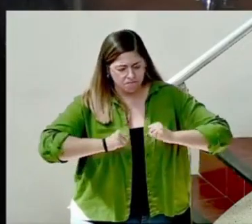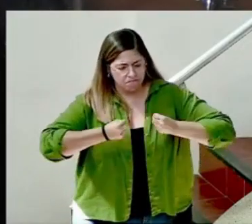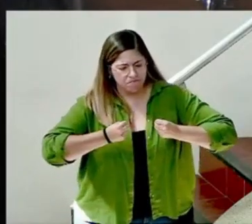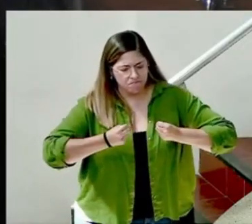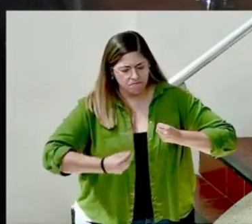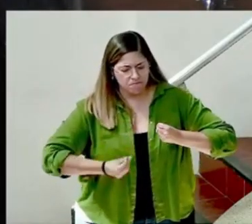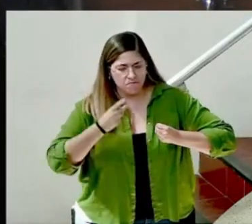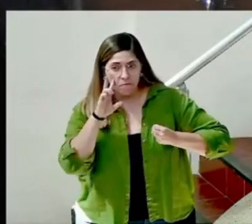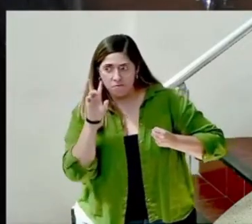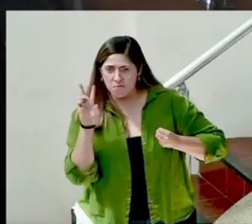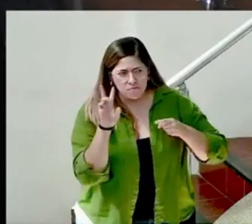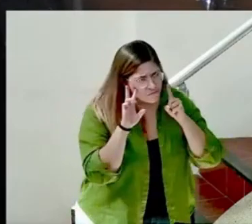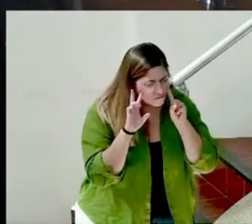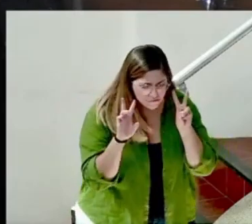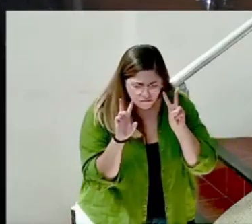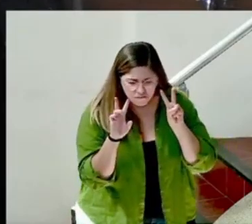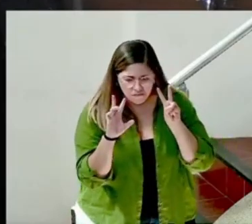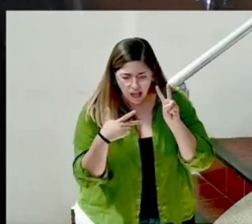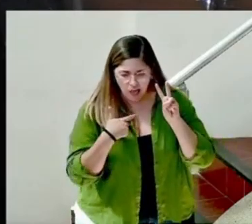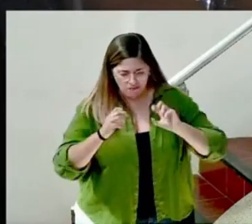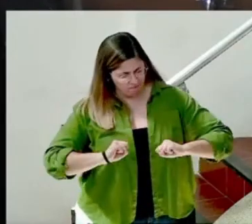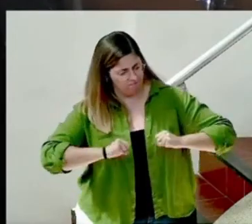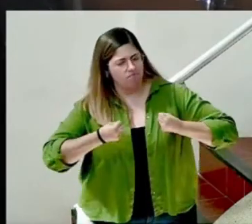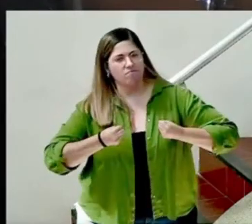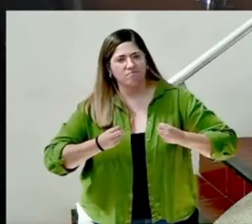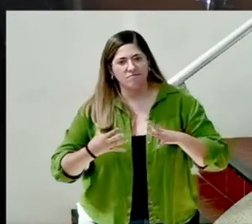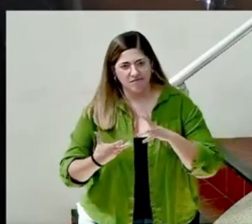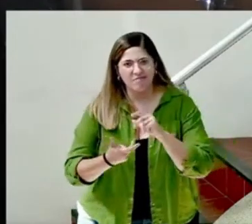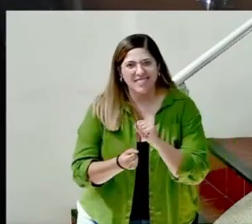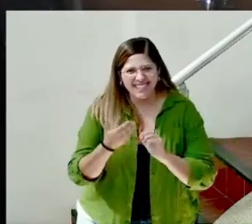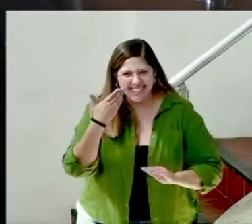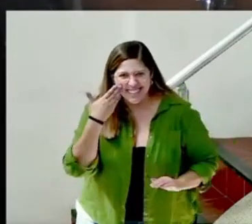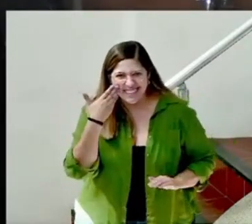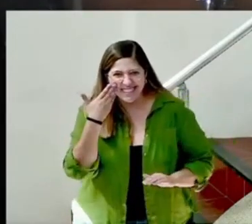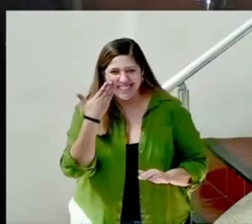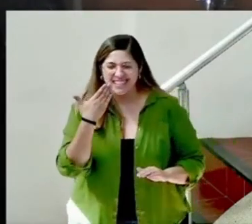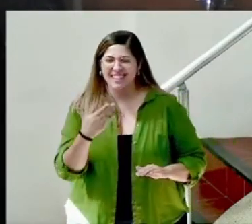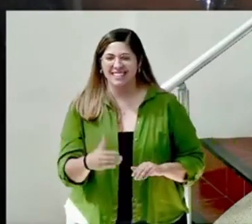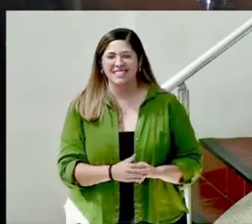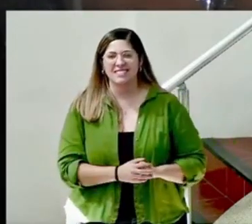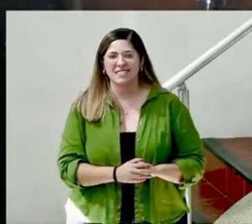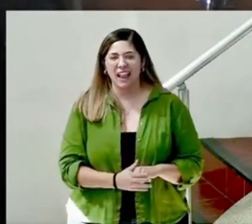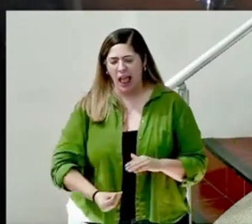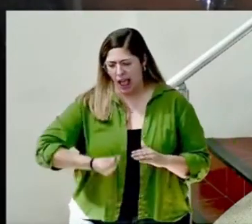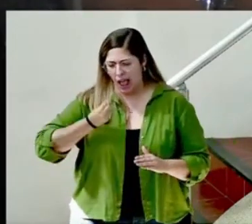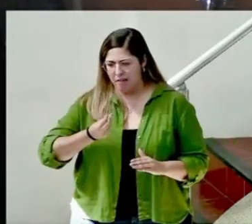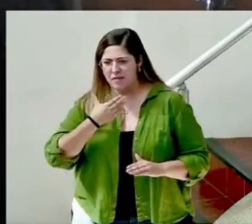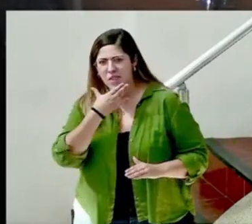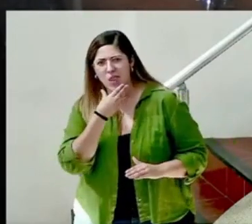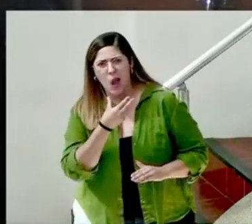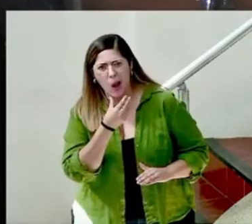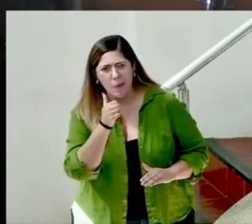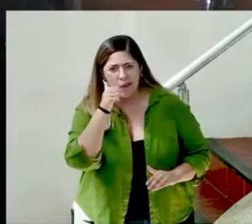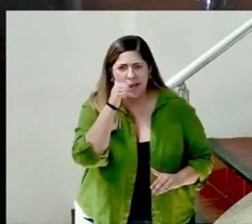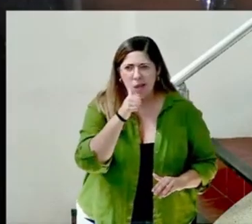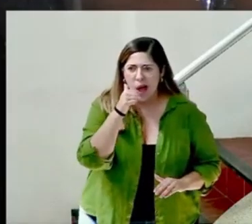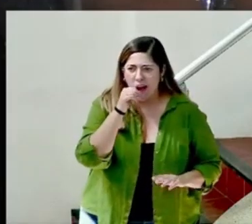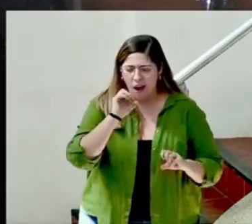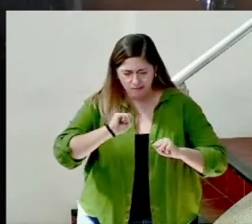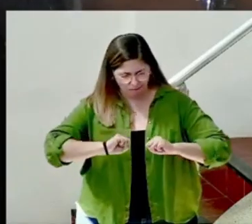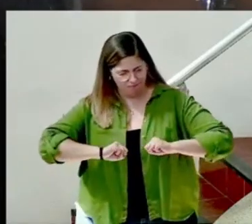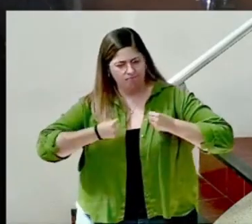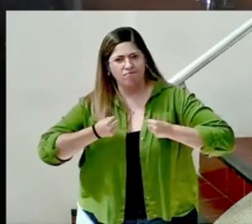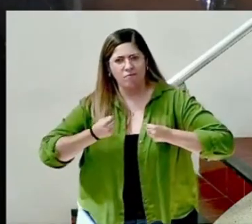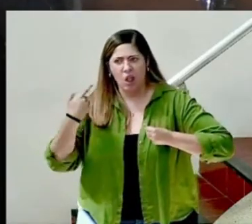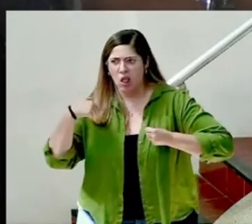repetir. A vida humana, ela é conduzida e impulsionada pelo jeito